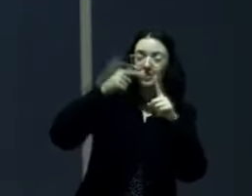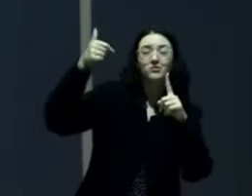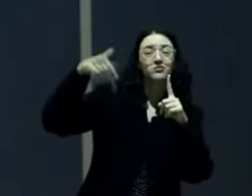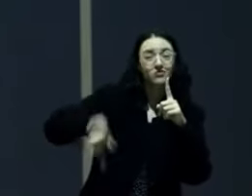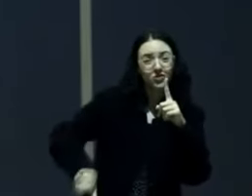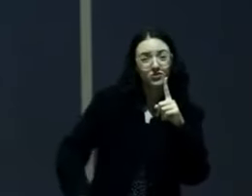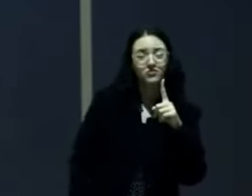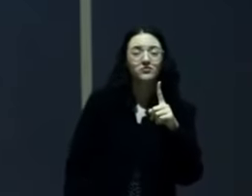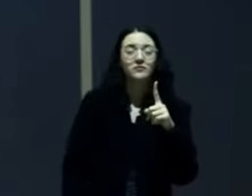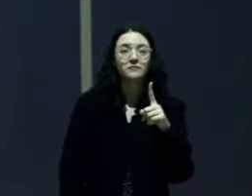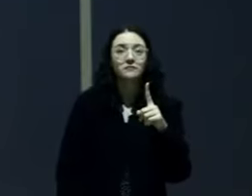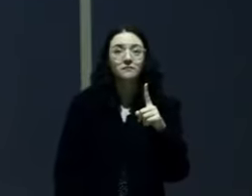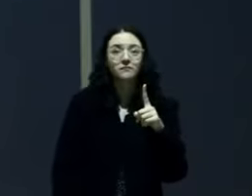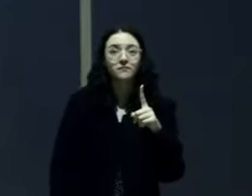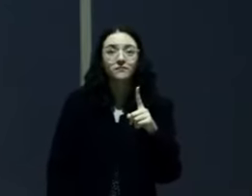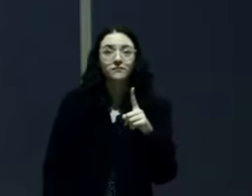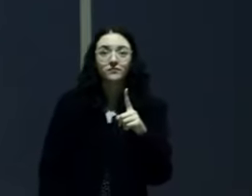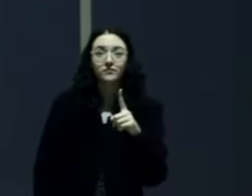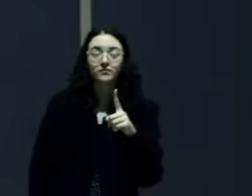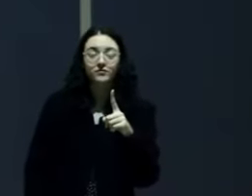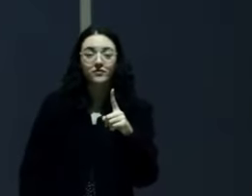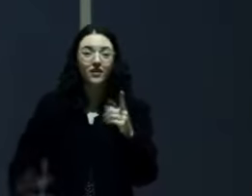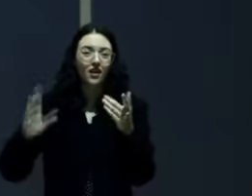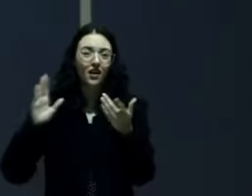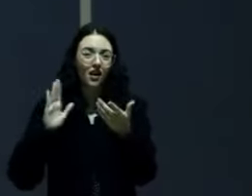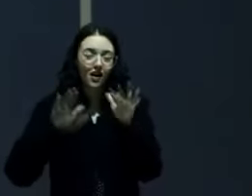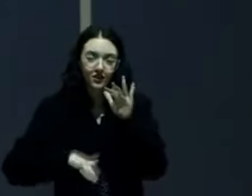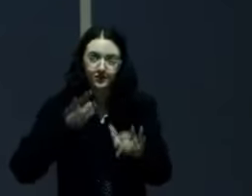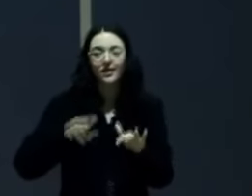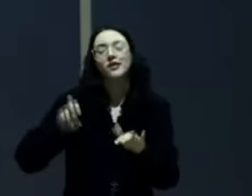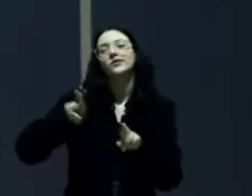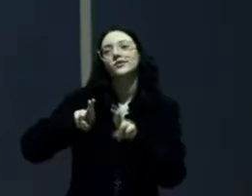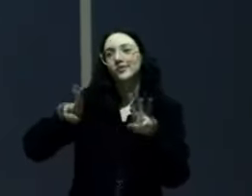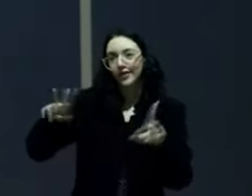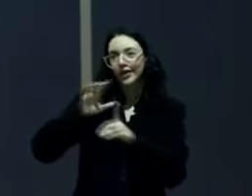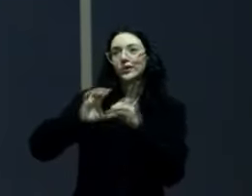A ceia é um pouco diferente porque tenho esse pedacinho de pão e esse suquinho de uva.